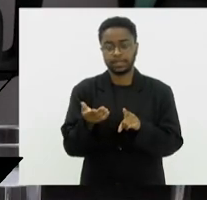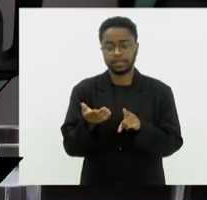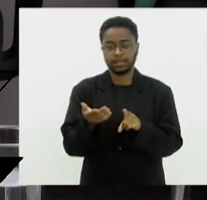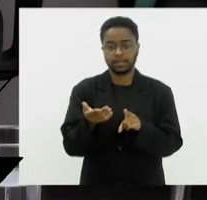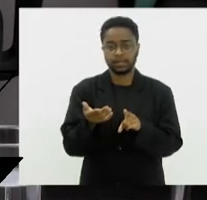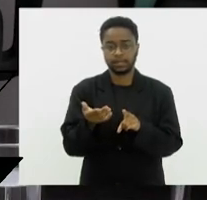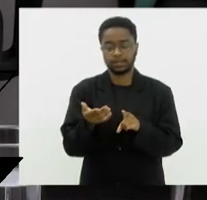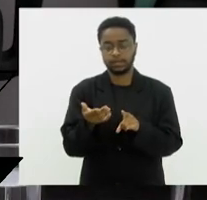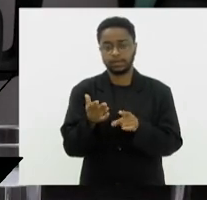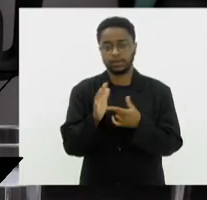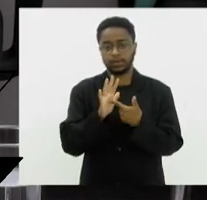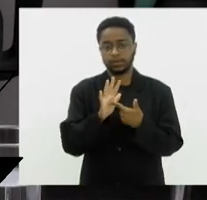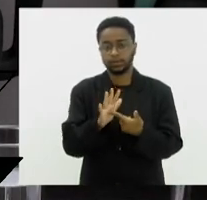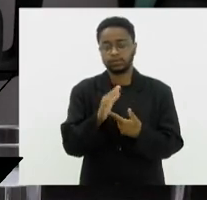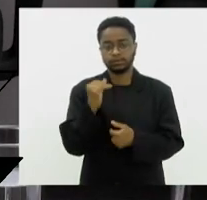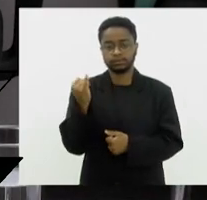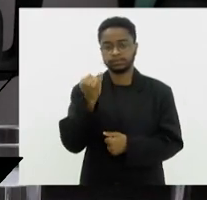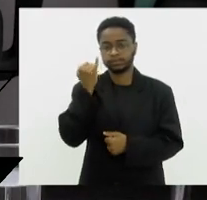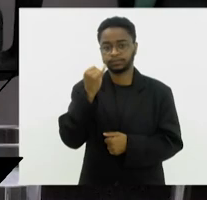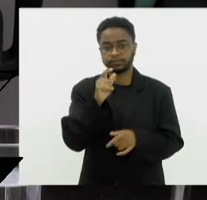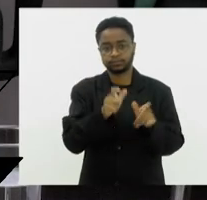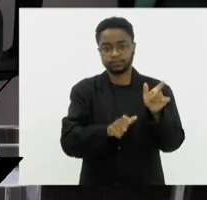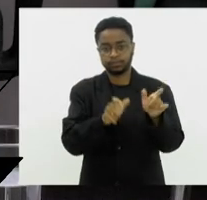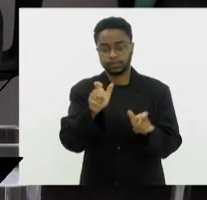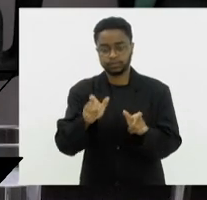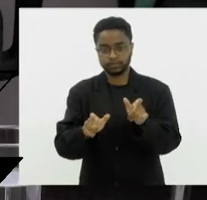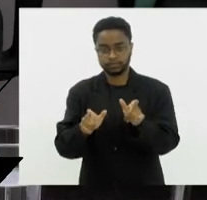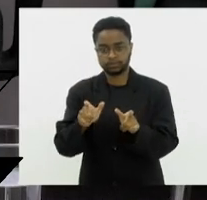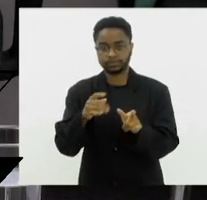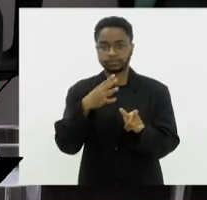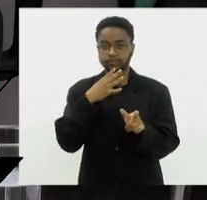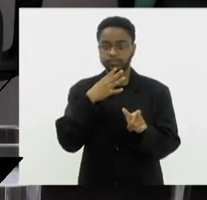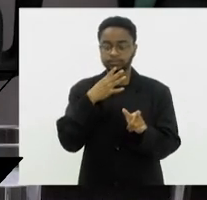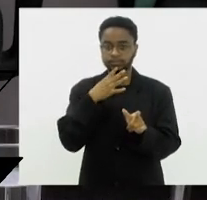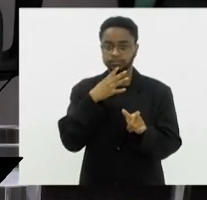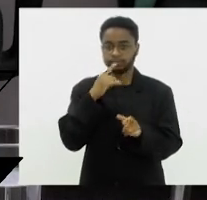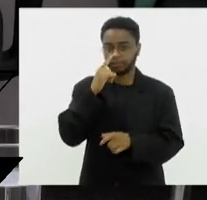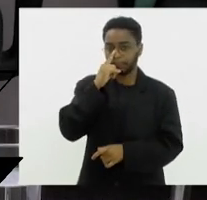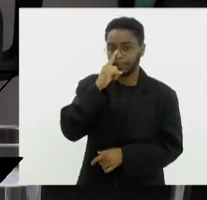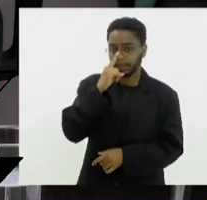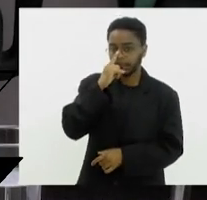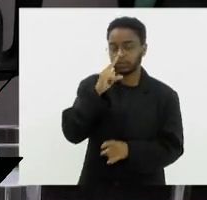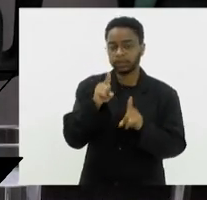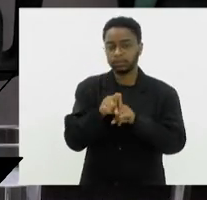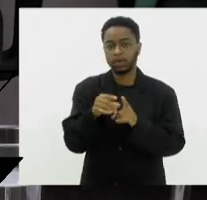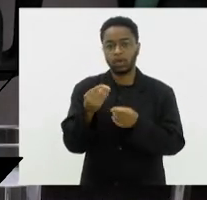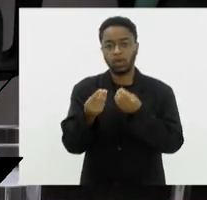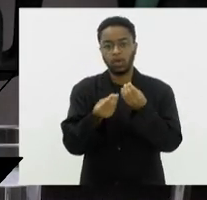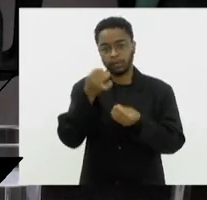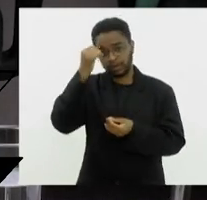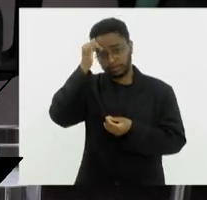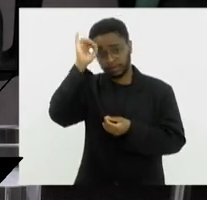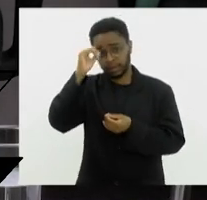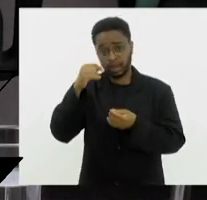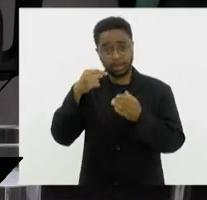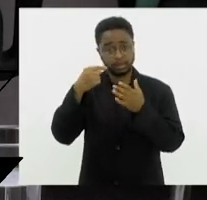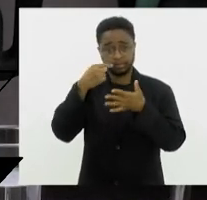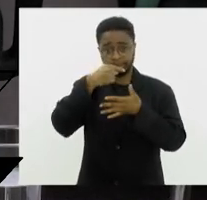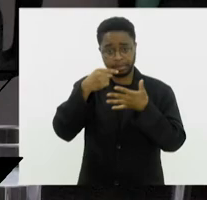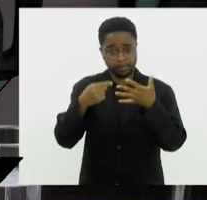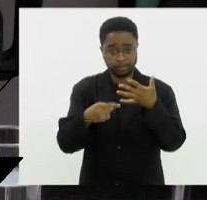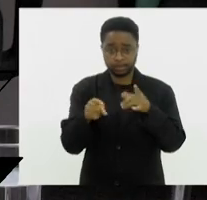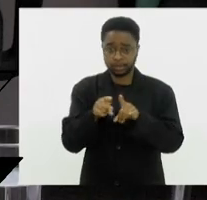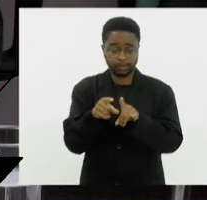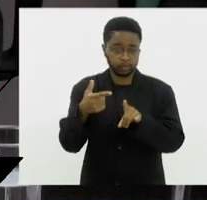dado relevância à importância das pessoas conhecerem os riscos, as formas de prevenção, etc., etc., que também